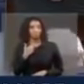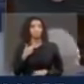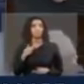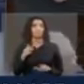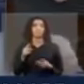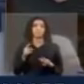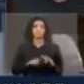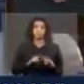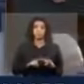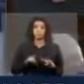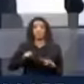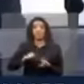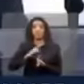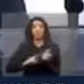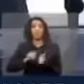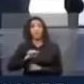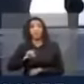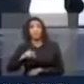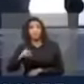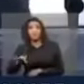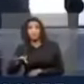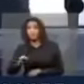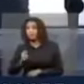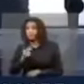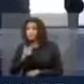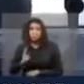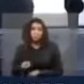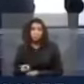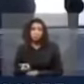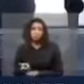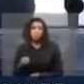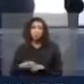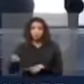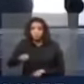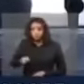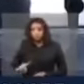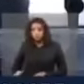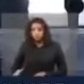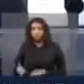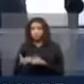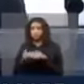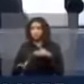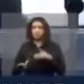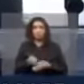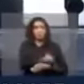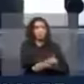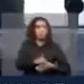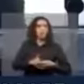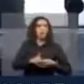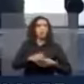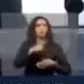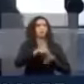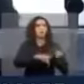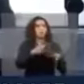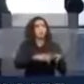não merece prosperar porque o abortamento está em desacordo com a moral razoável dos